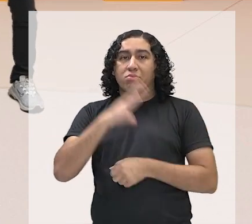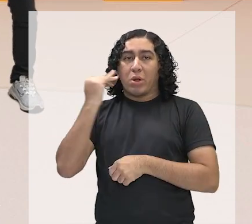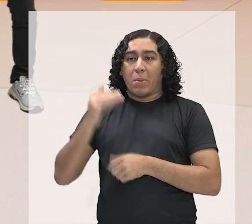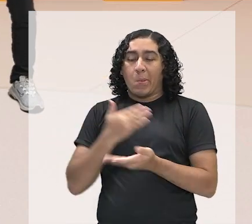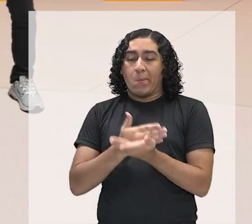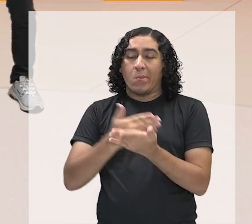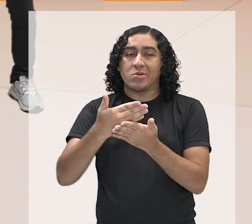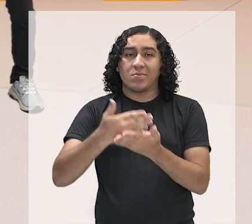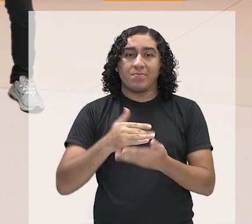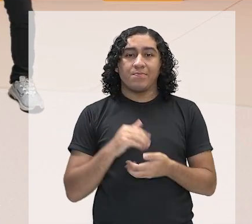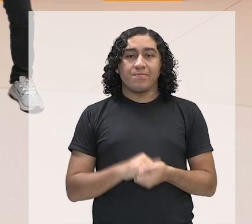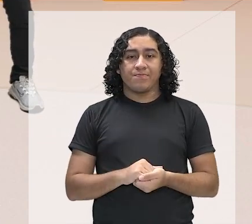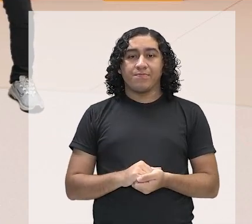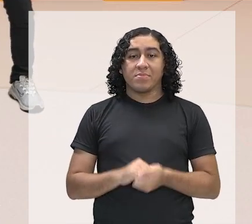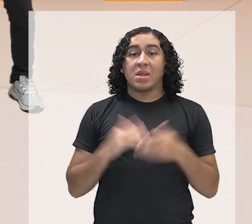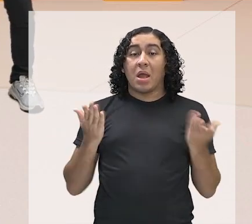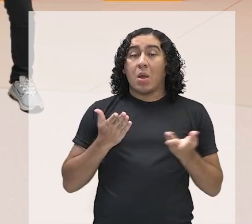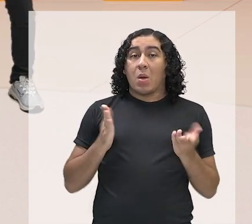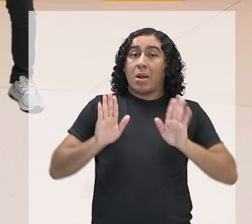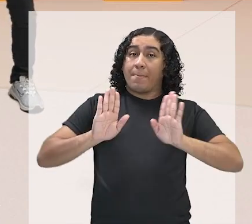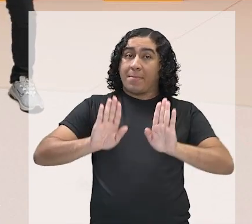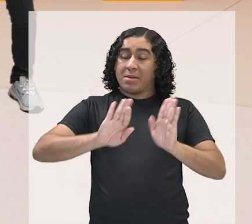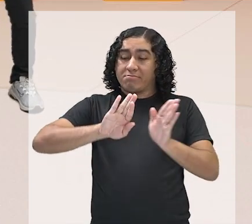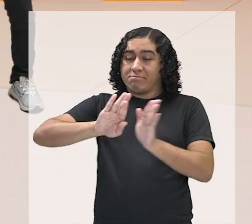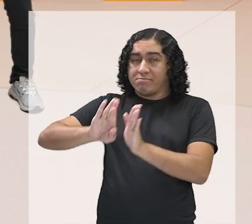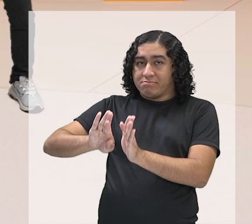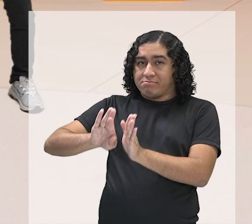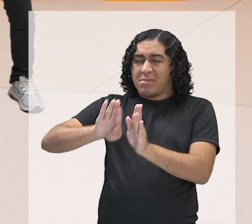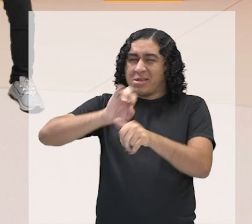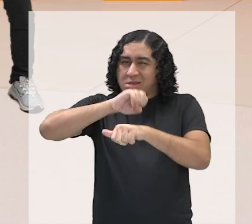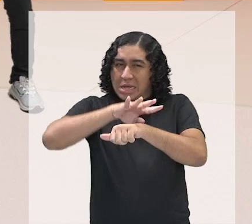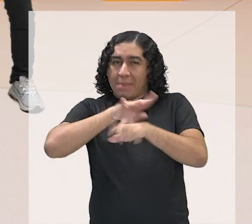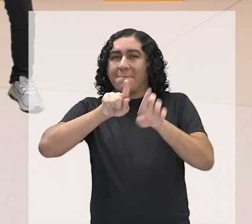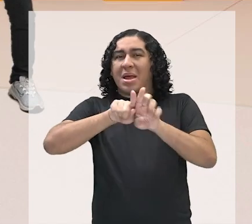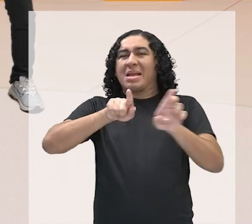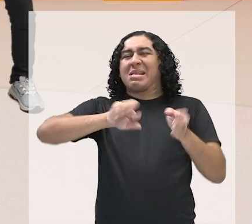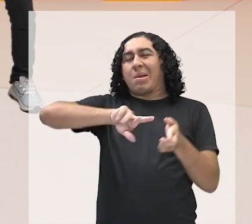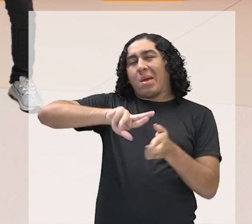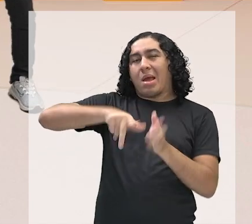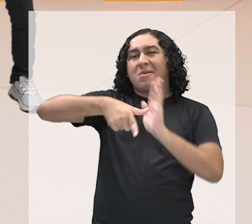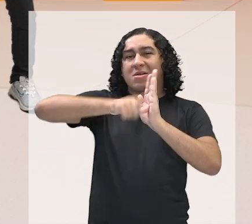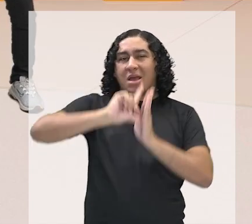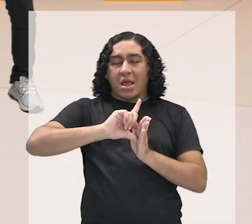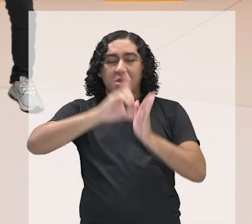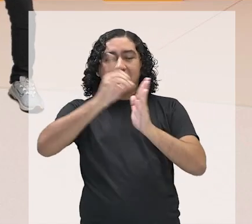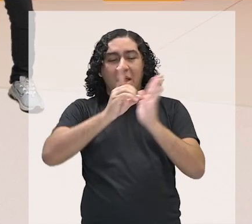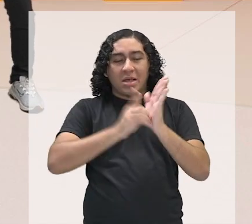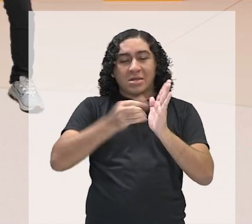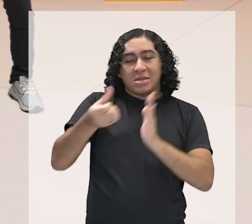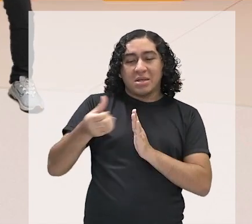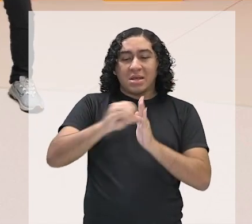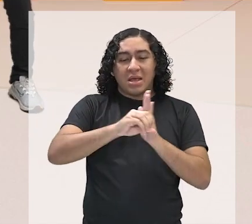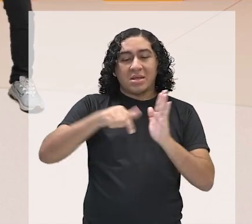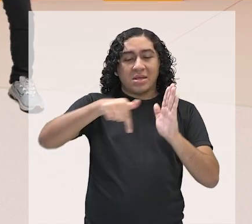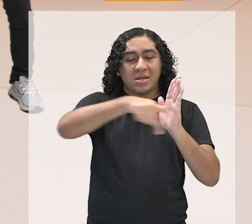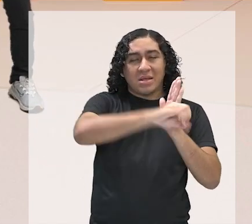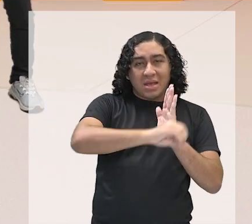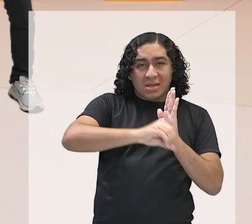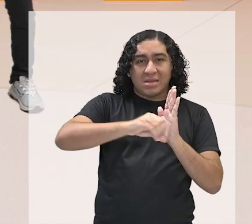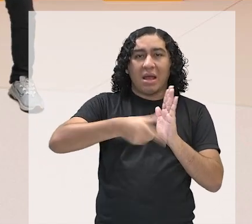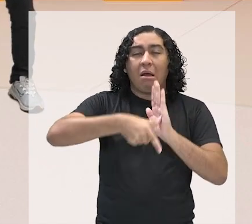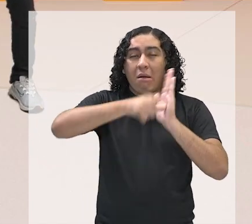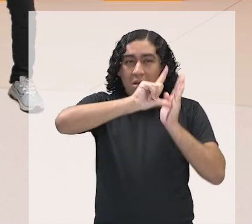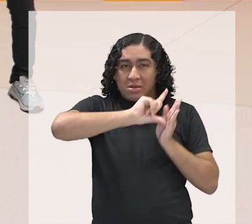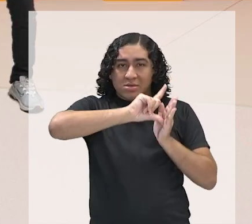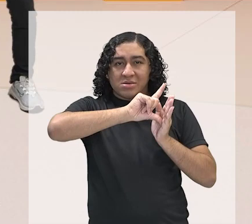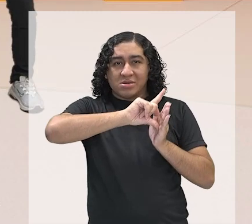Agora um parêntese que eu queria fazer aqui com vocês. Isso não significa dizer que antes de 60 e 70, a gente já não tivesse ali, mesmo